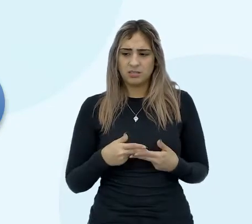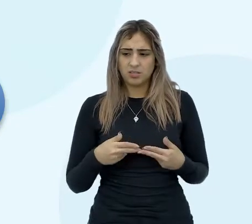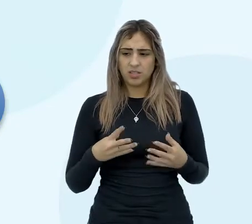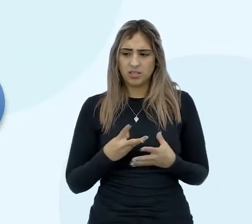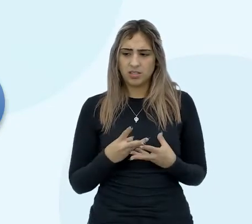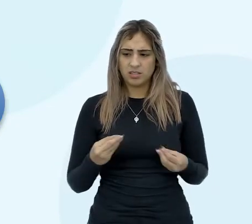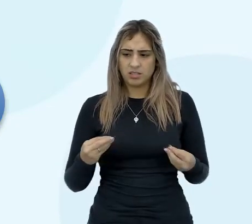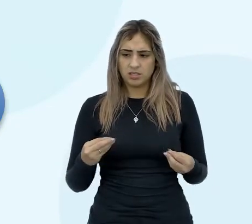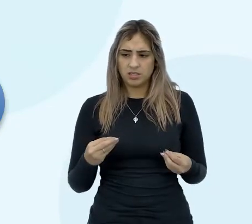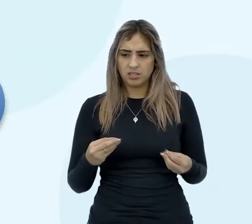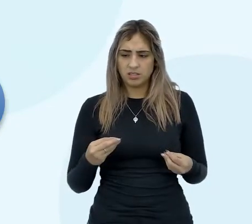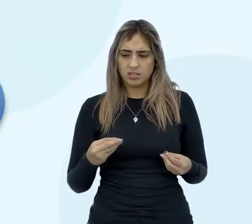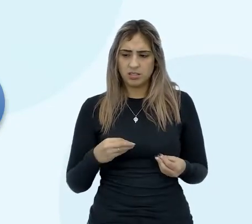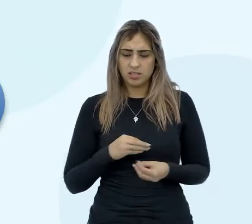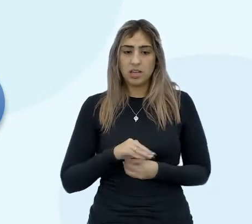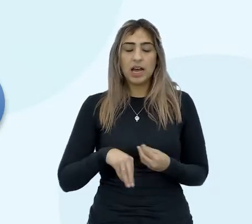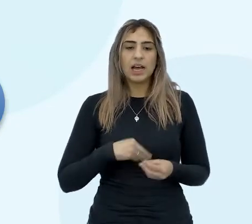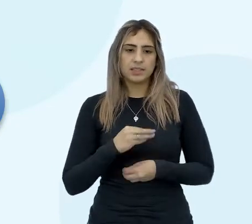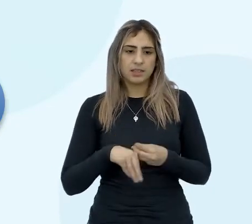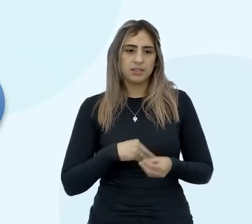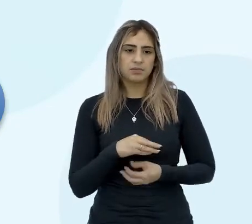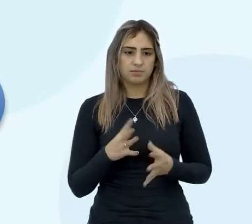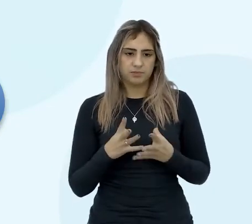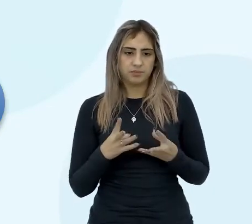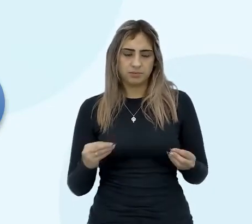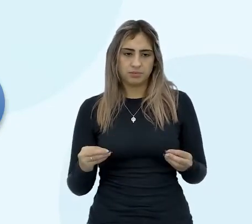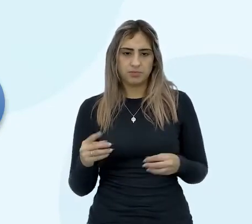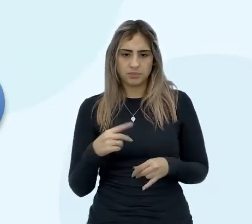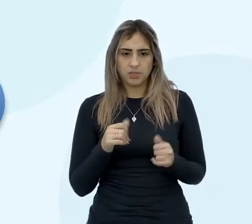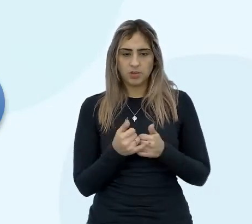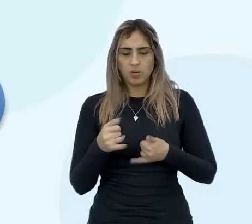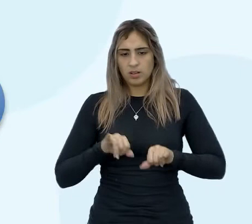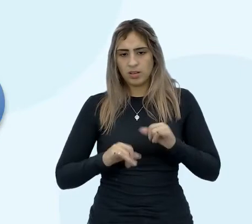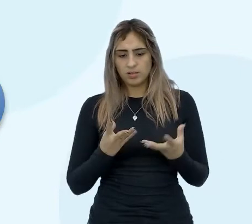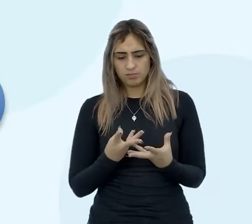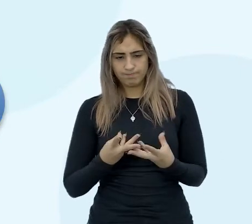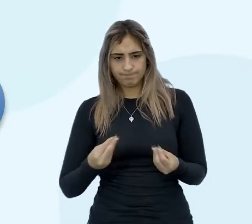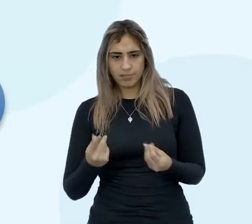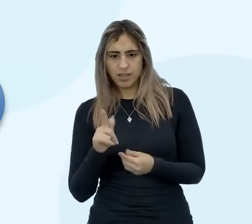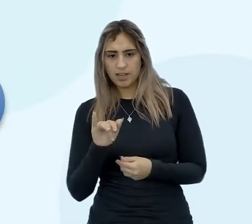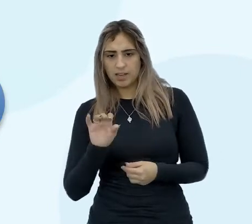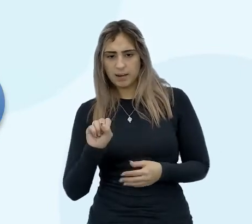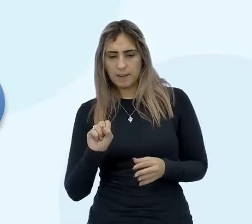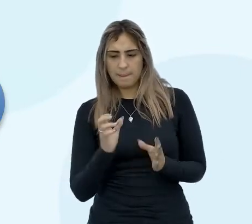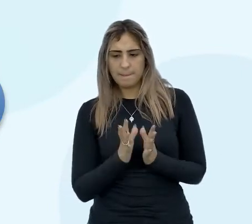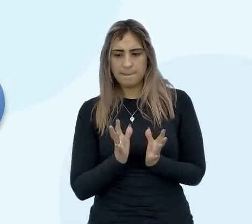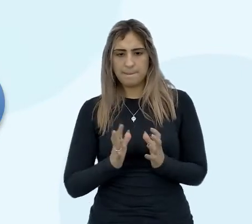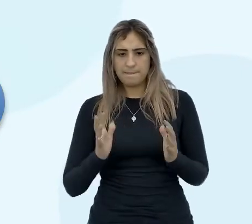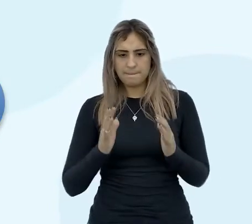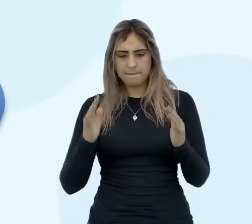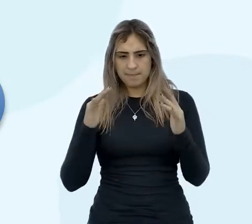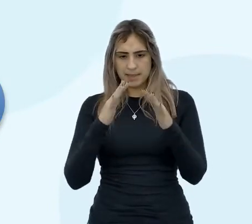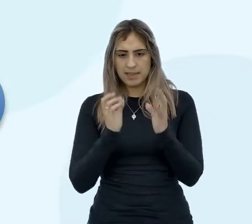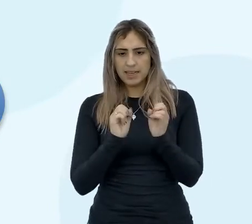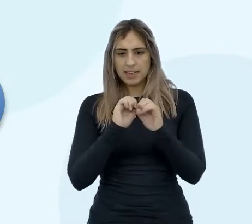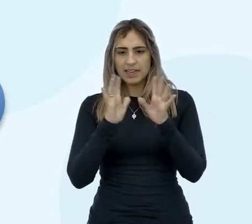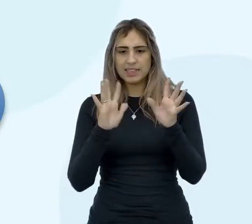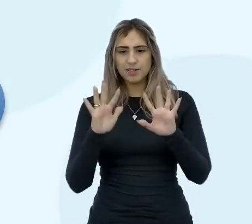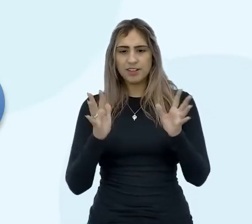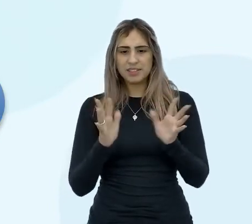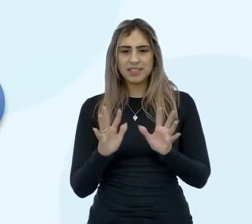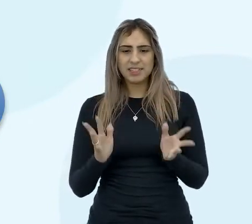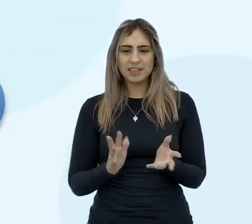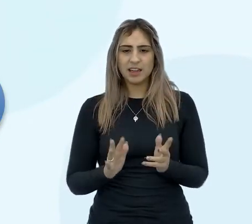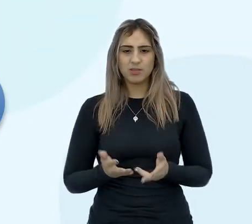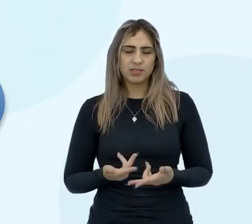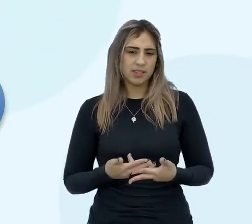heterogêneas, misturas de sólido com sólido, sólido com líquido, sólido com gás, líquido com líquido e líquido com